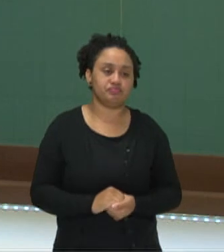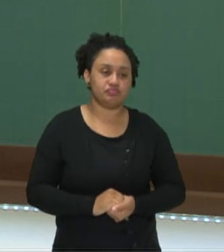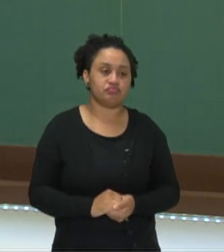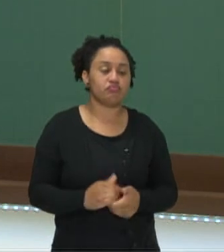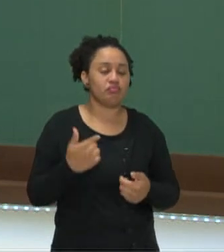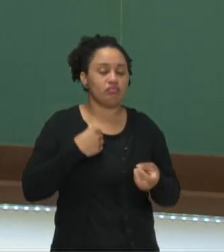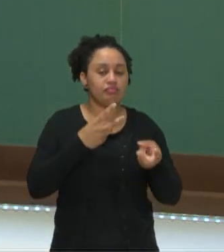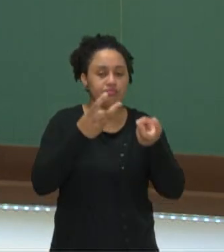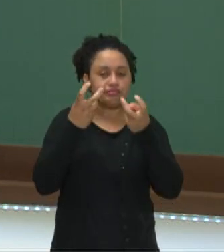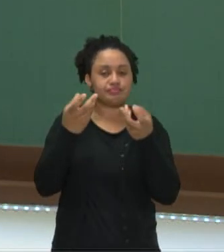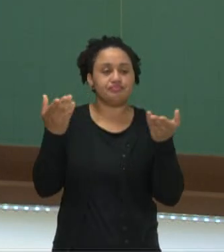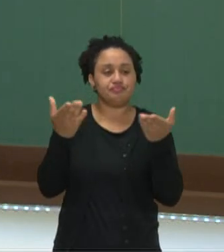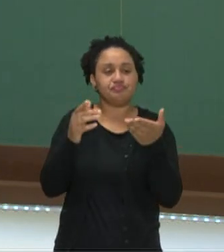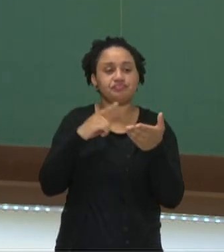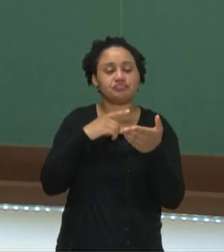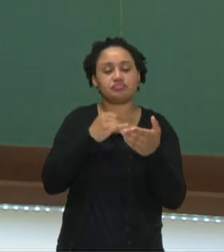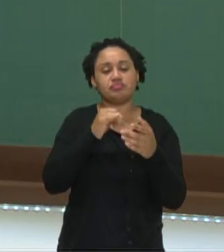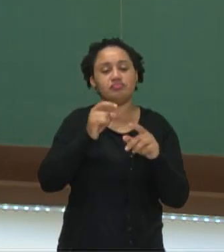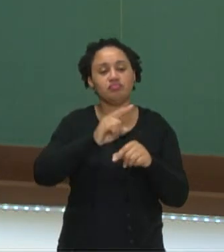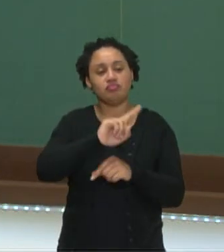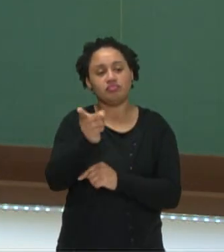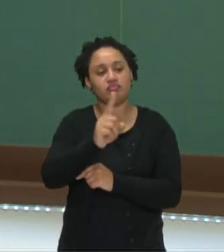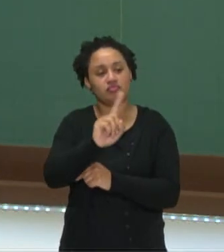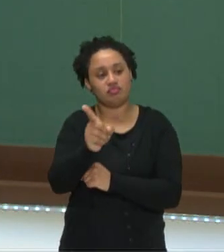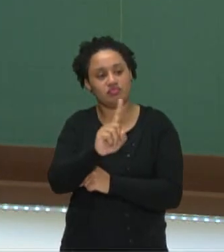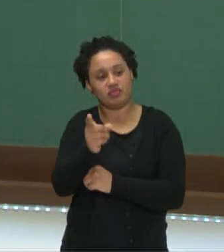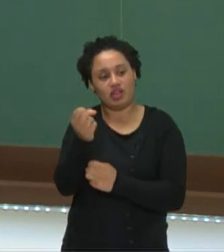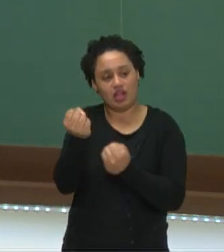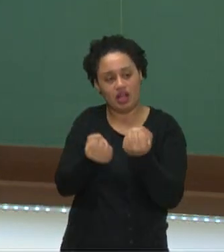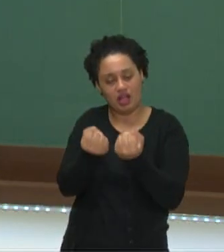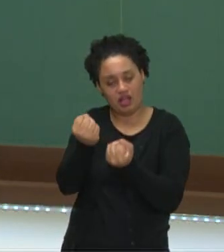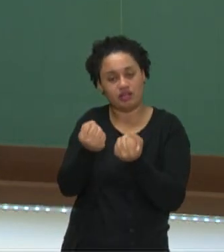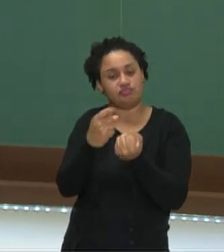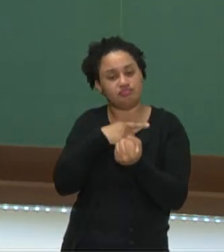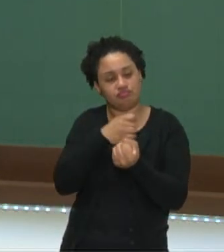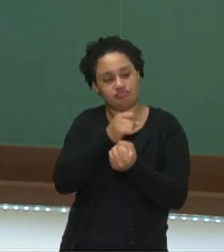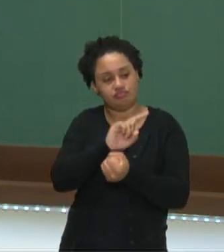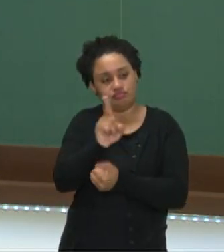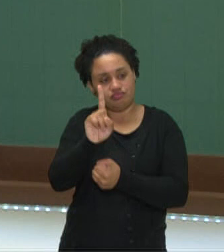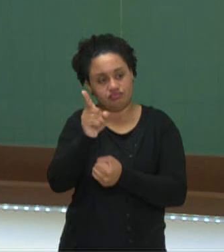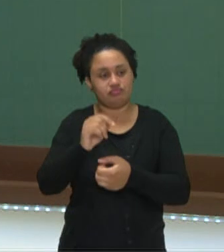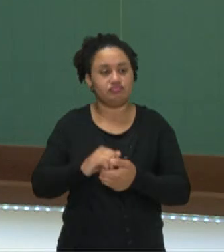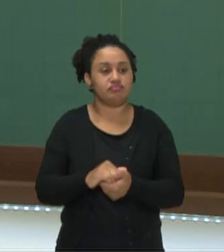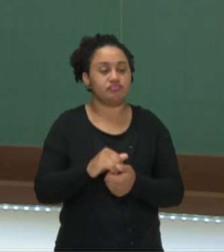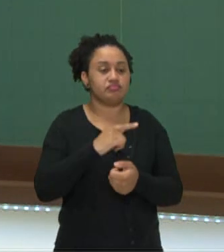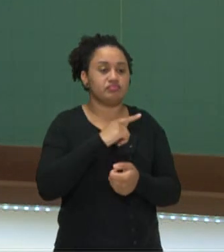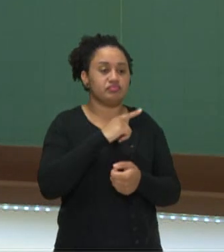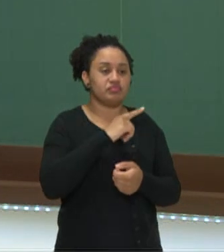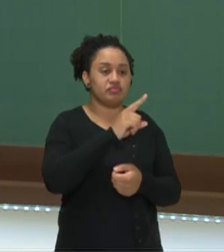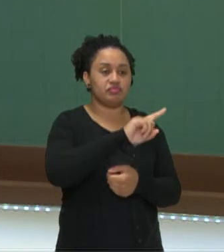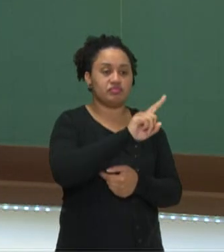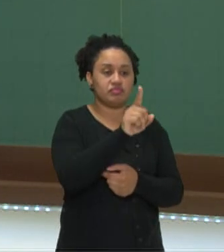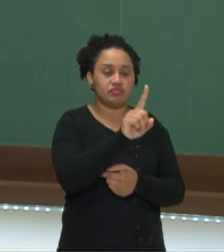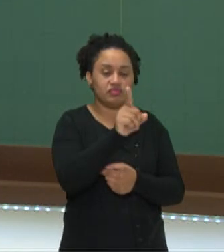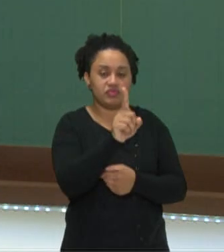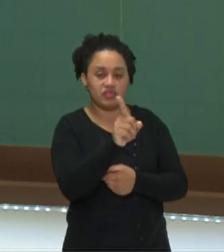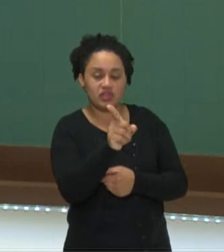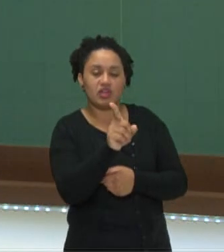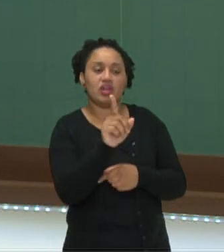Observem aqui, nós temos alguns marcadores de combustíveis de um carro. Então, vejam. Tem aqui no marcador